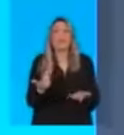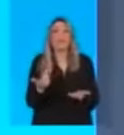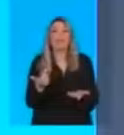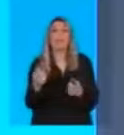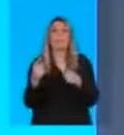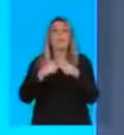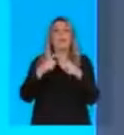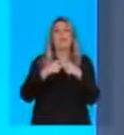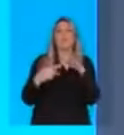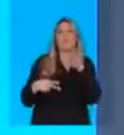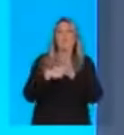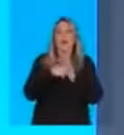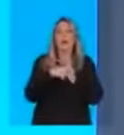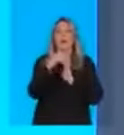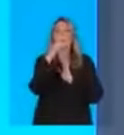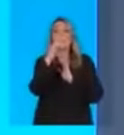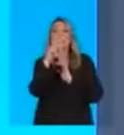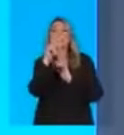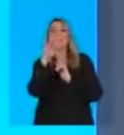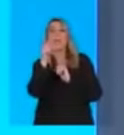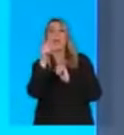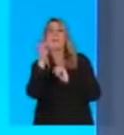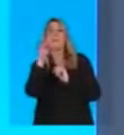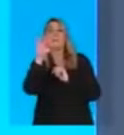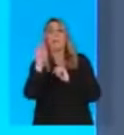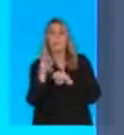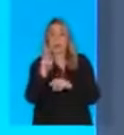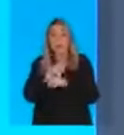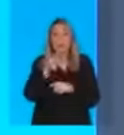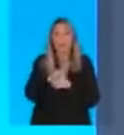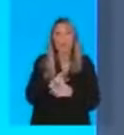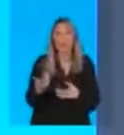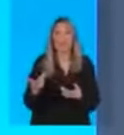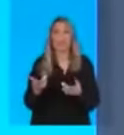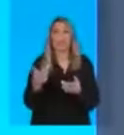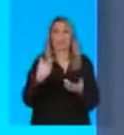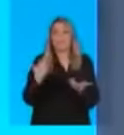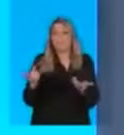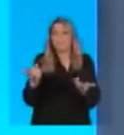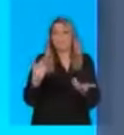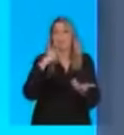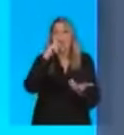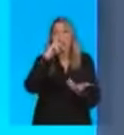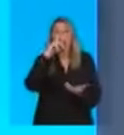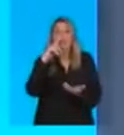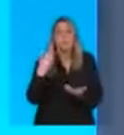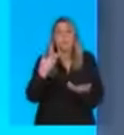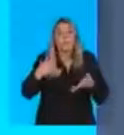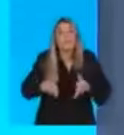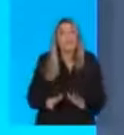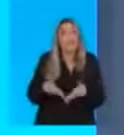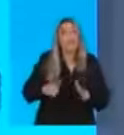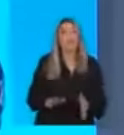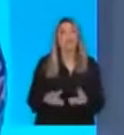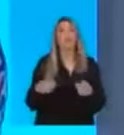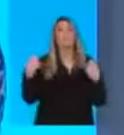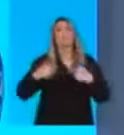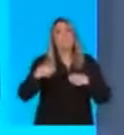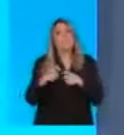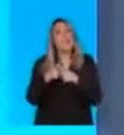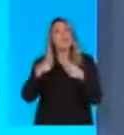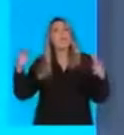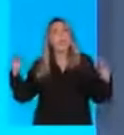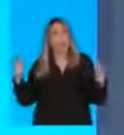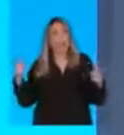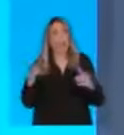de uma í o Natal sobrecarregada para atender a sala de parto colocando em risco as crianças nós precisamos ampliar sim as clínicas da família